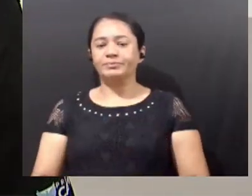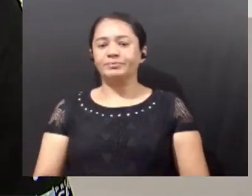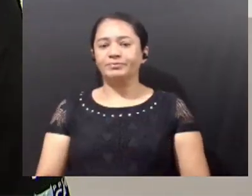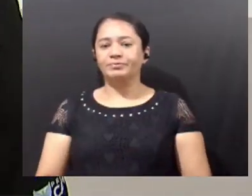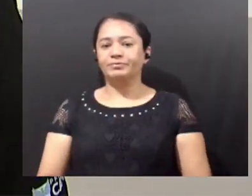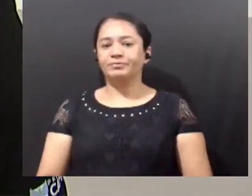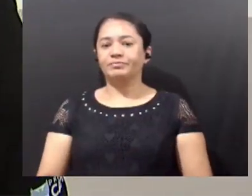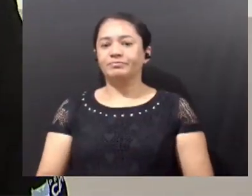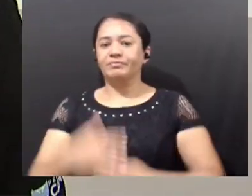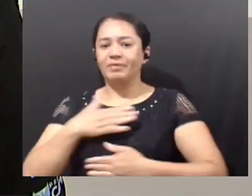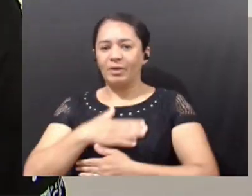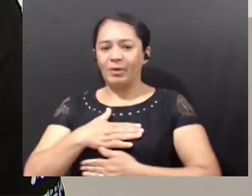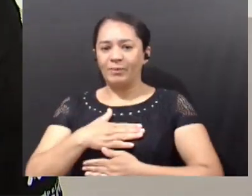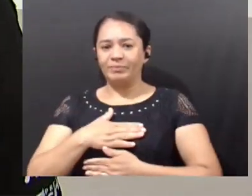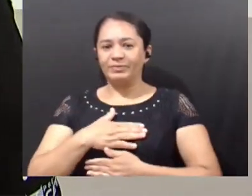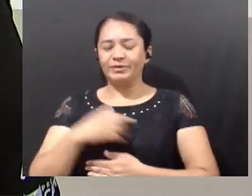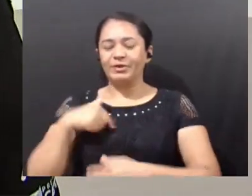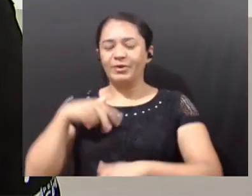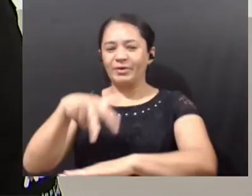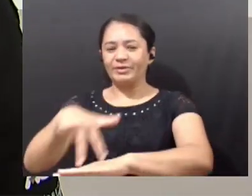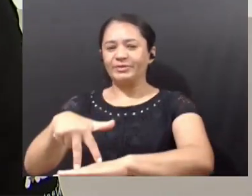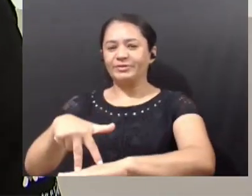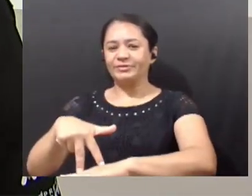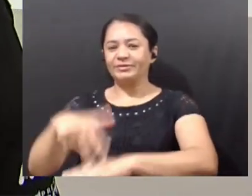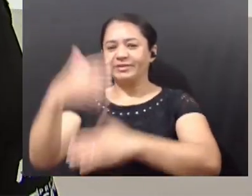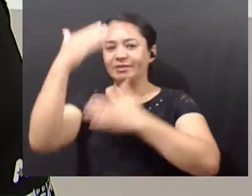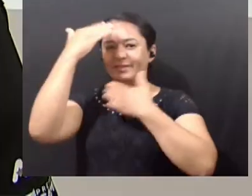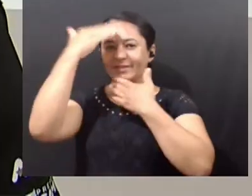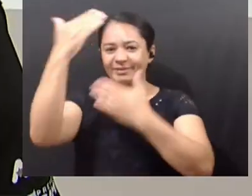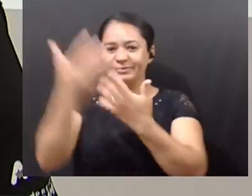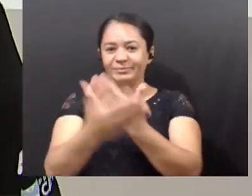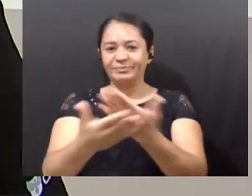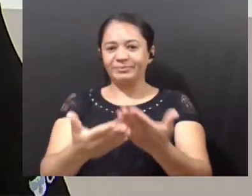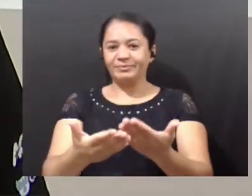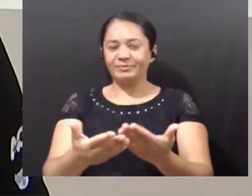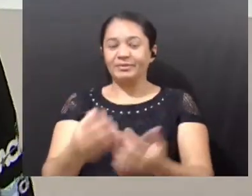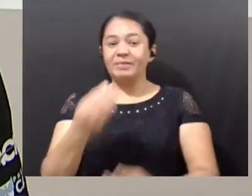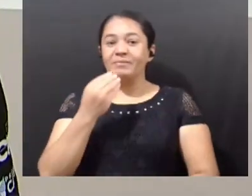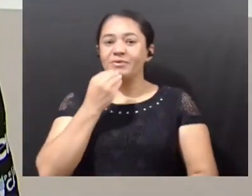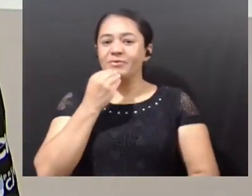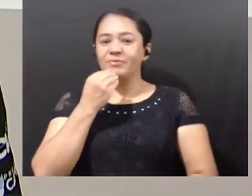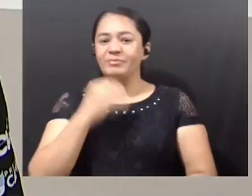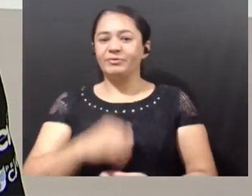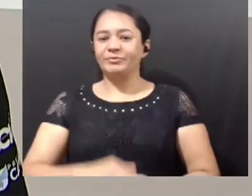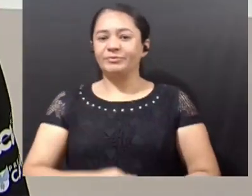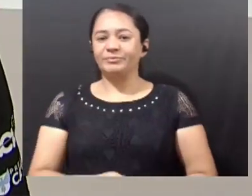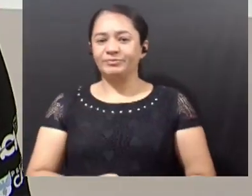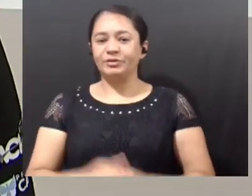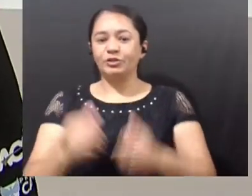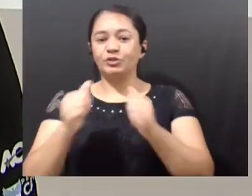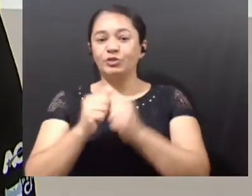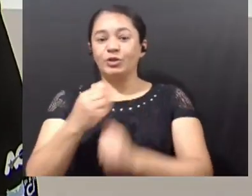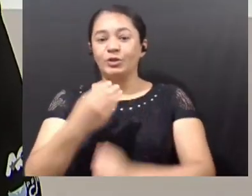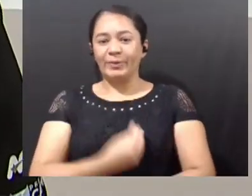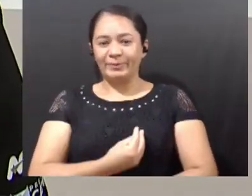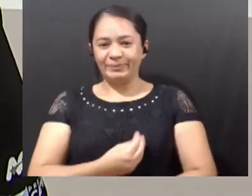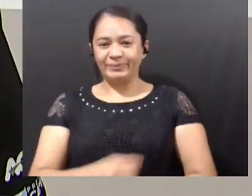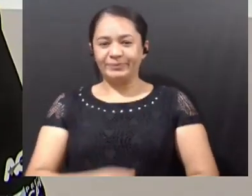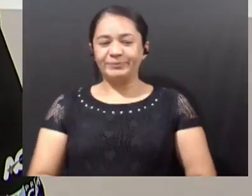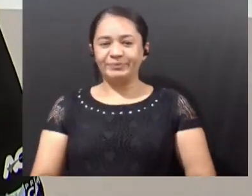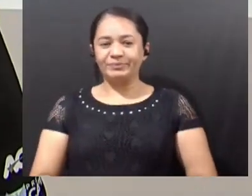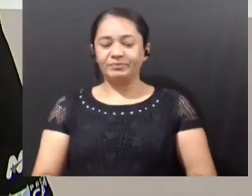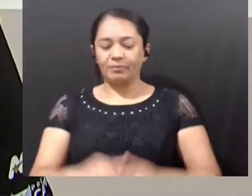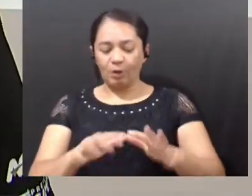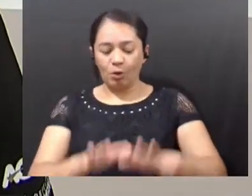estou aqui, agradeço vocês por essa oportunidade de estar aqui presente com a gente. O Espaço MEI, nós temos